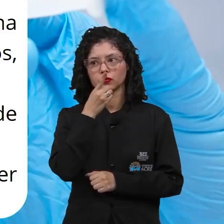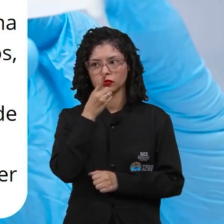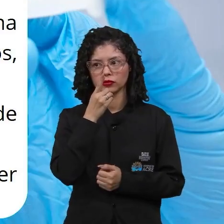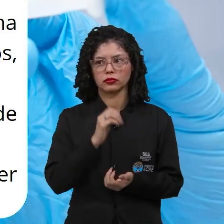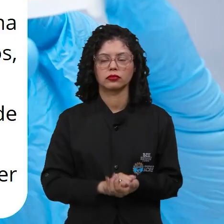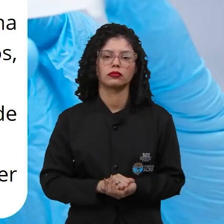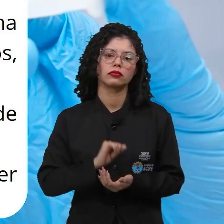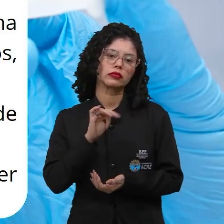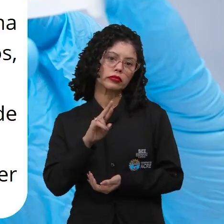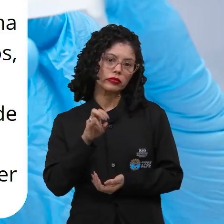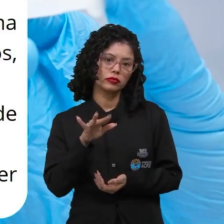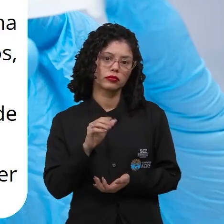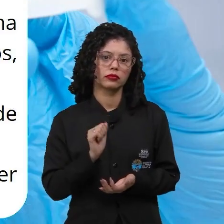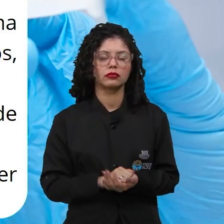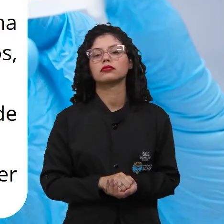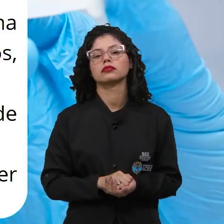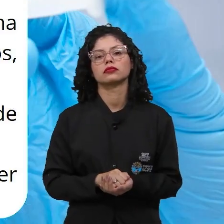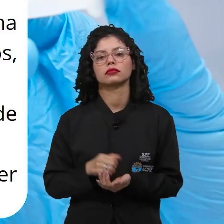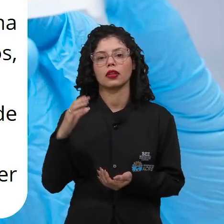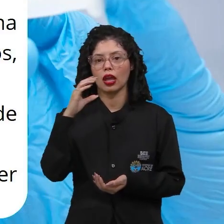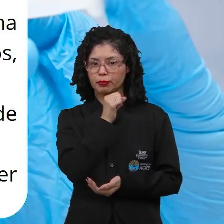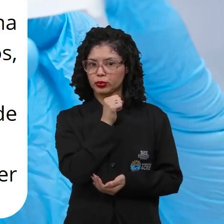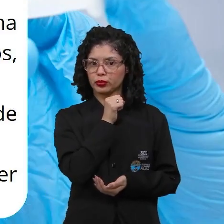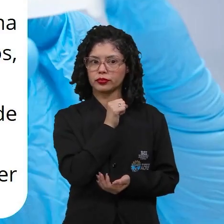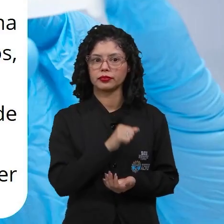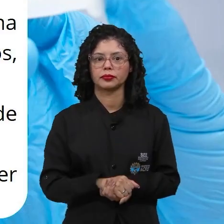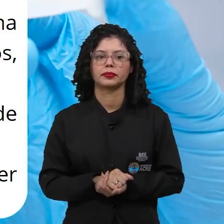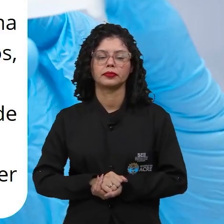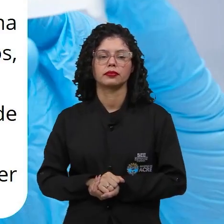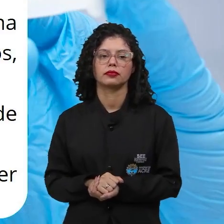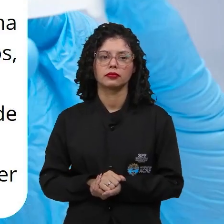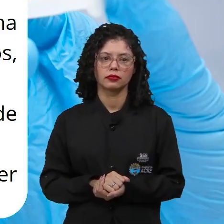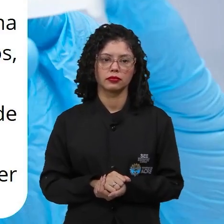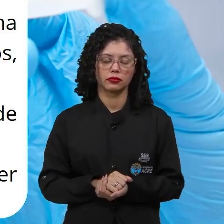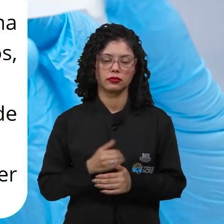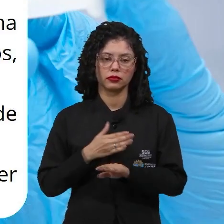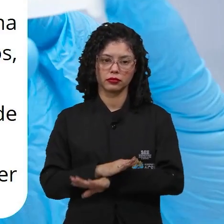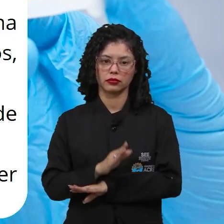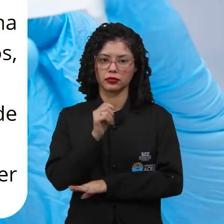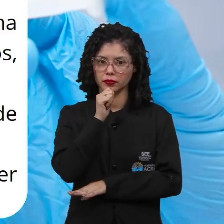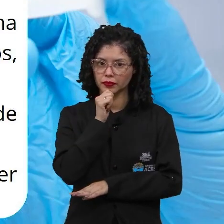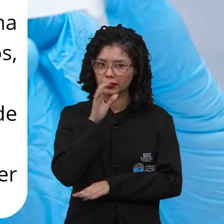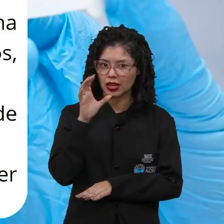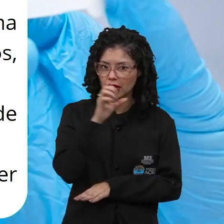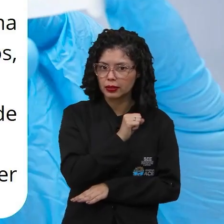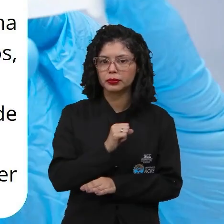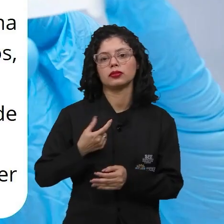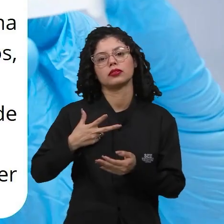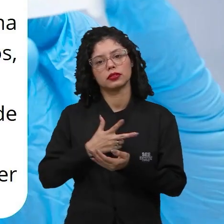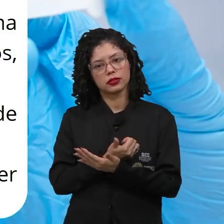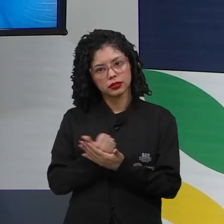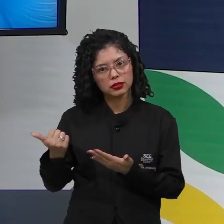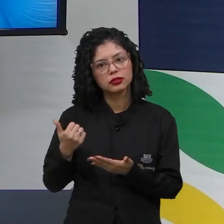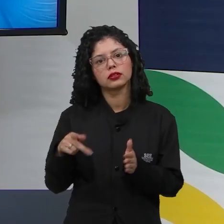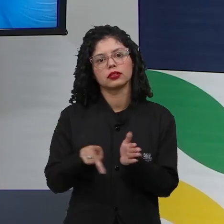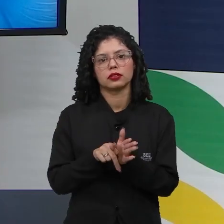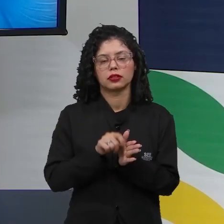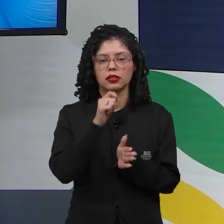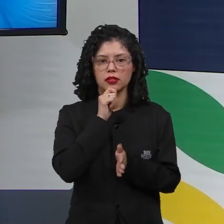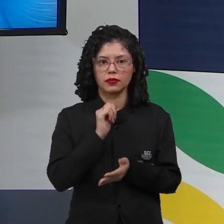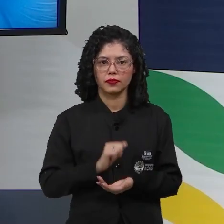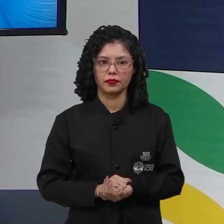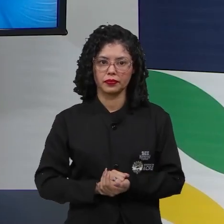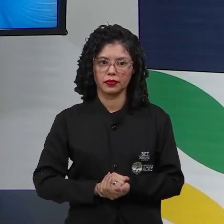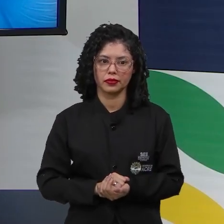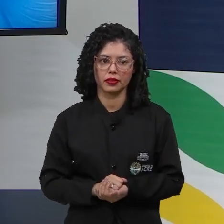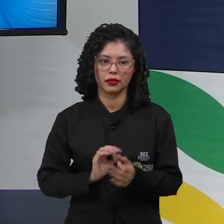A imune inata, ela é imediata, né? Então, entrou ali o vírus, a bactéria, né? O nosso organismo já vai estar